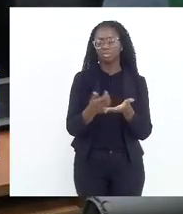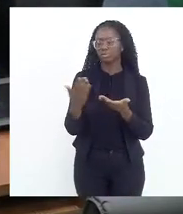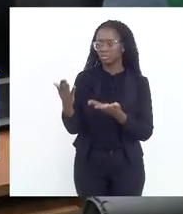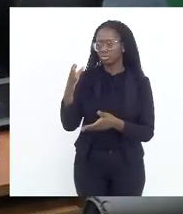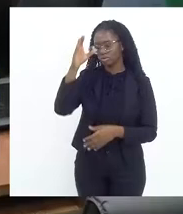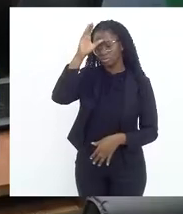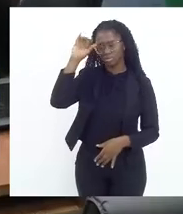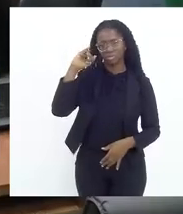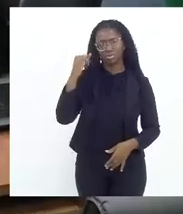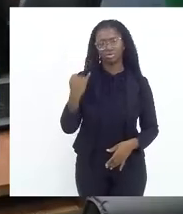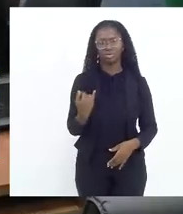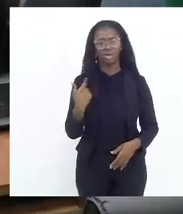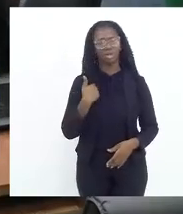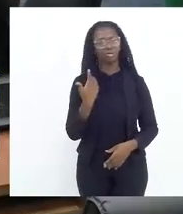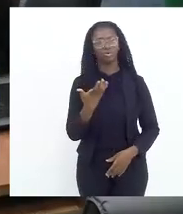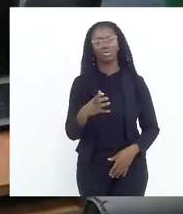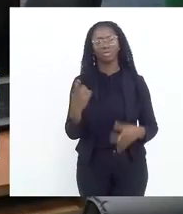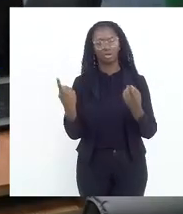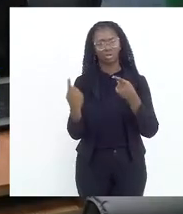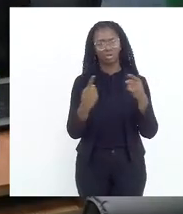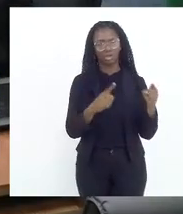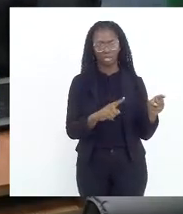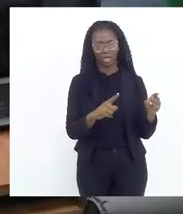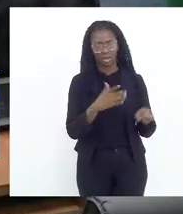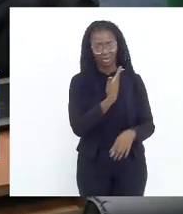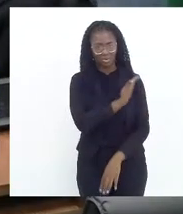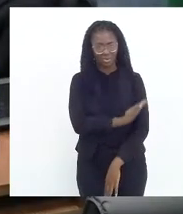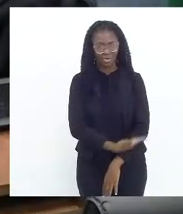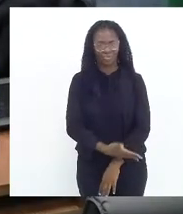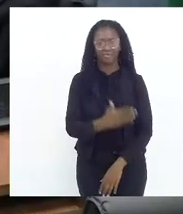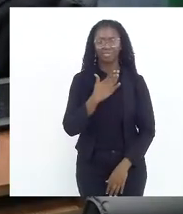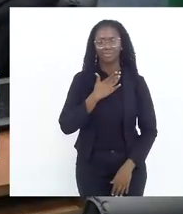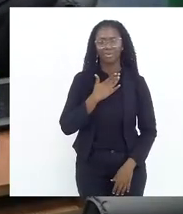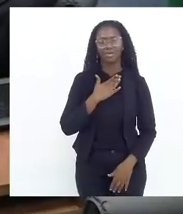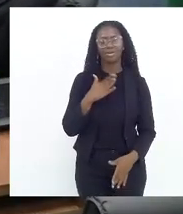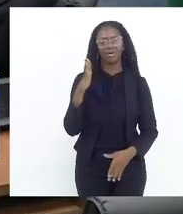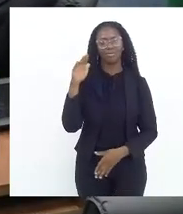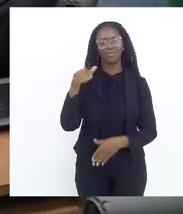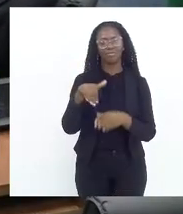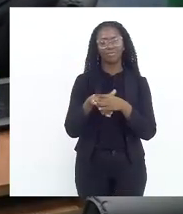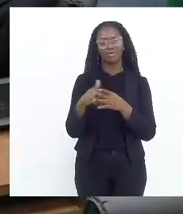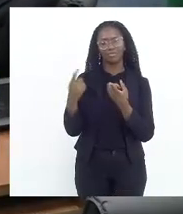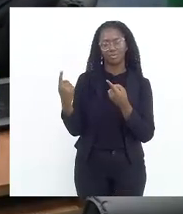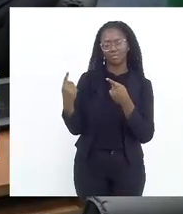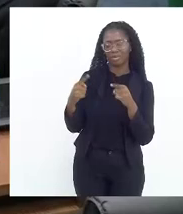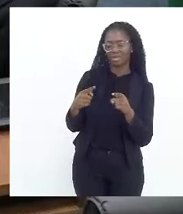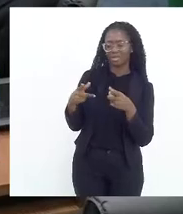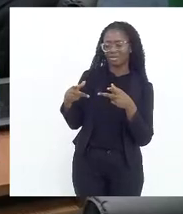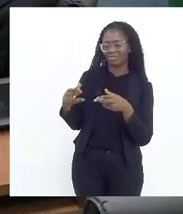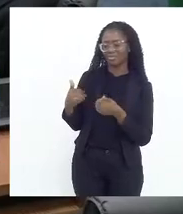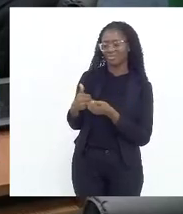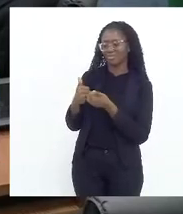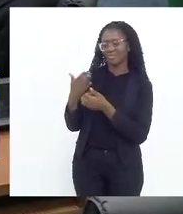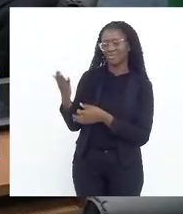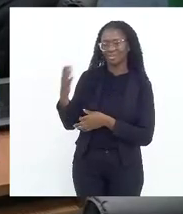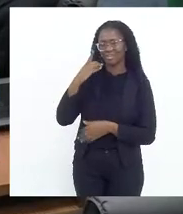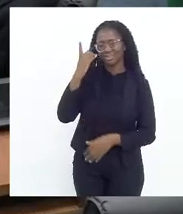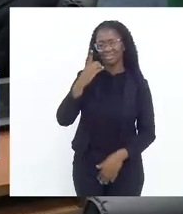não contrariar meu hábito, eu voto com o voto divergente do deputado